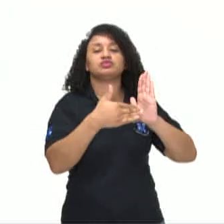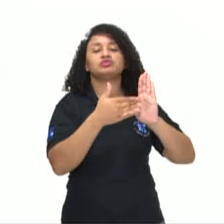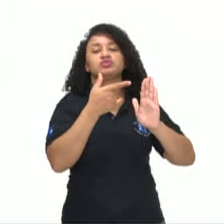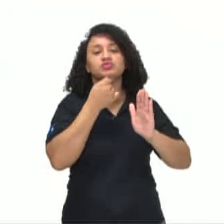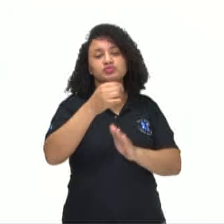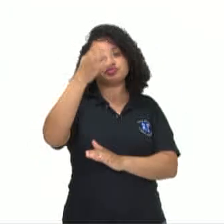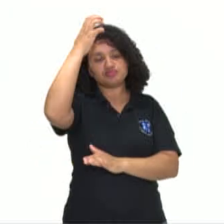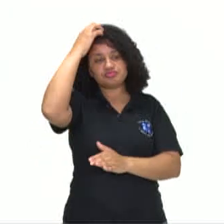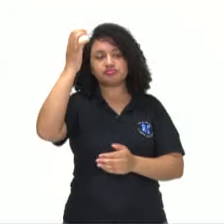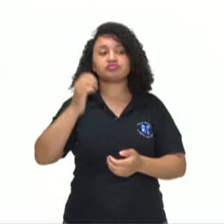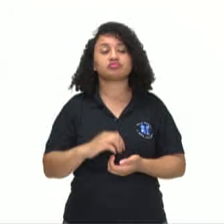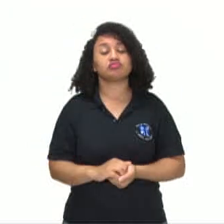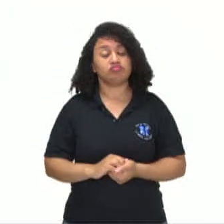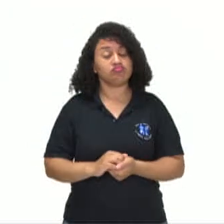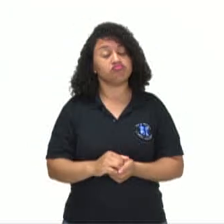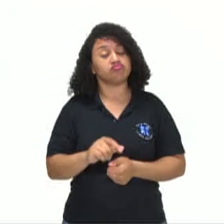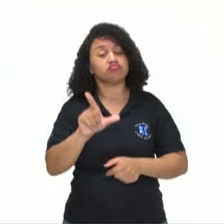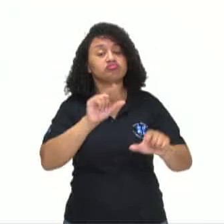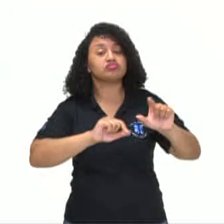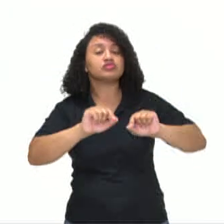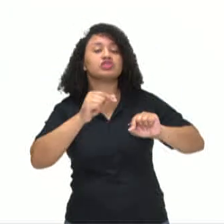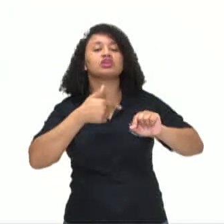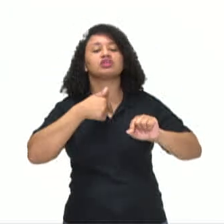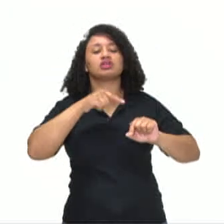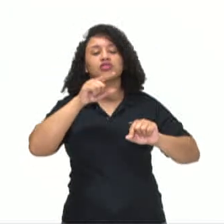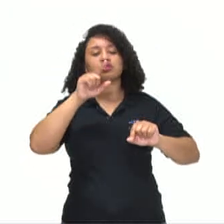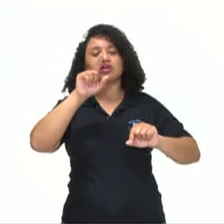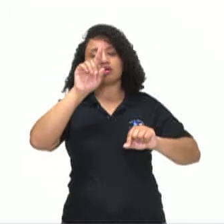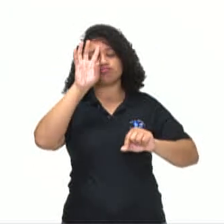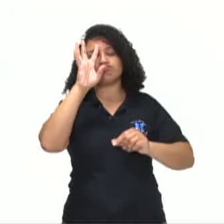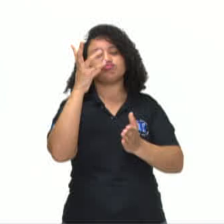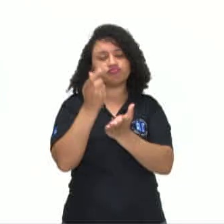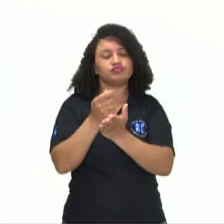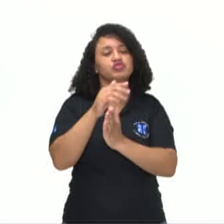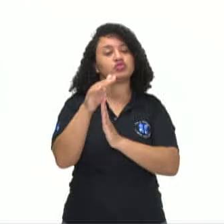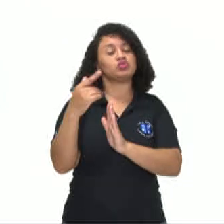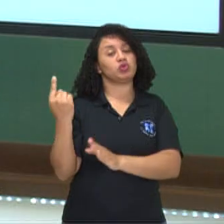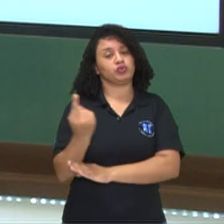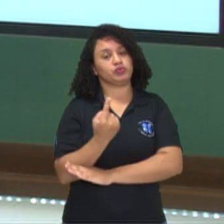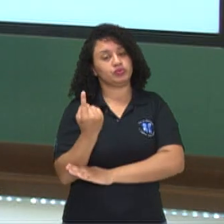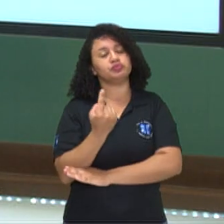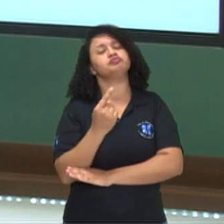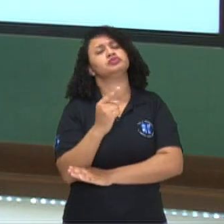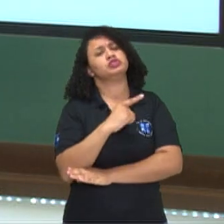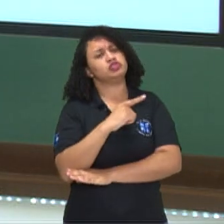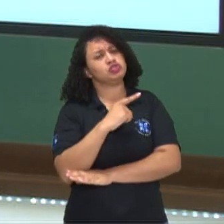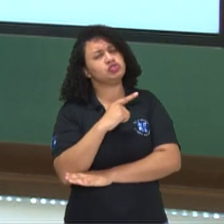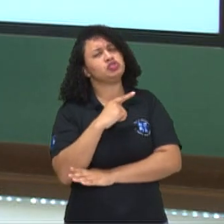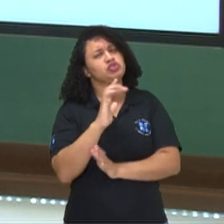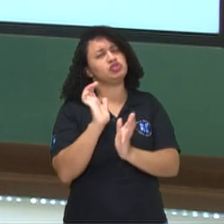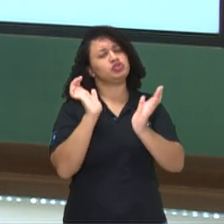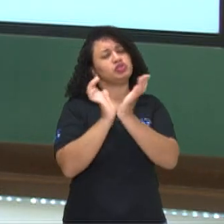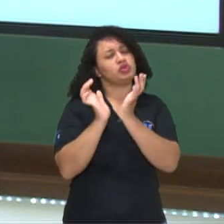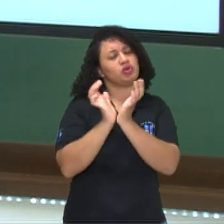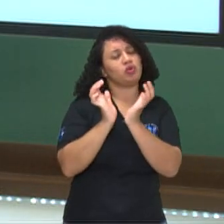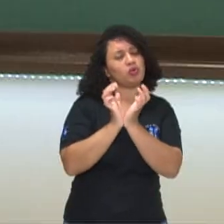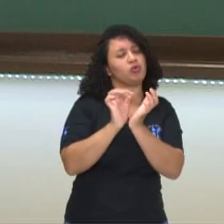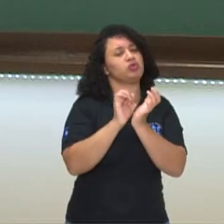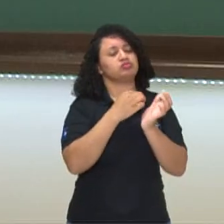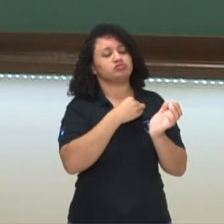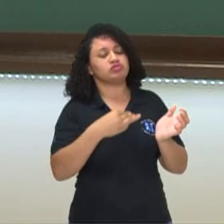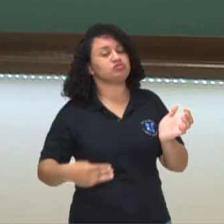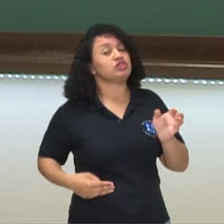tomava e impunha suas decisões de forma absoluta. Até havia, né, um conselho de ministros